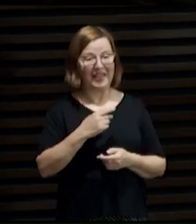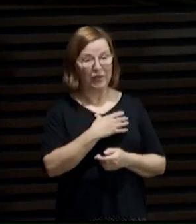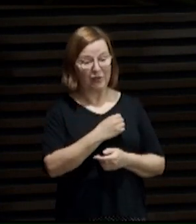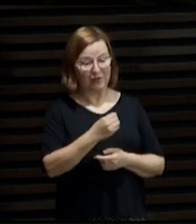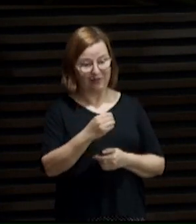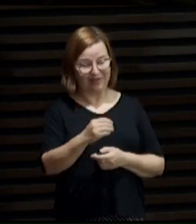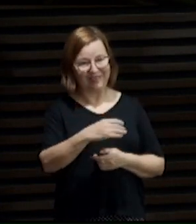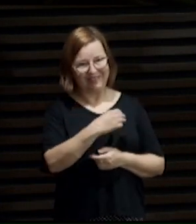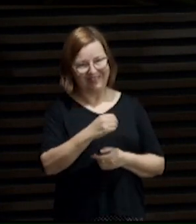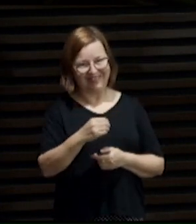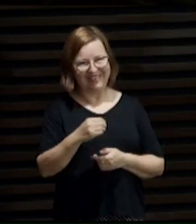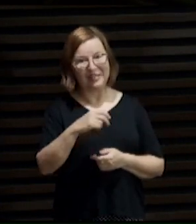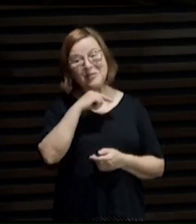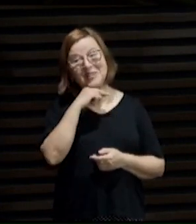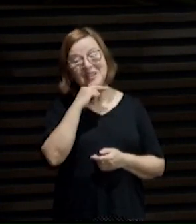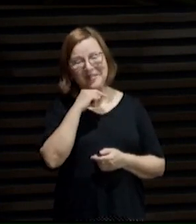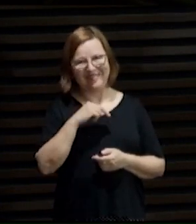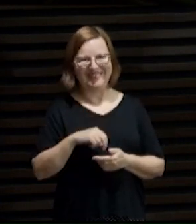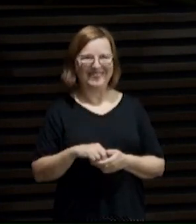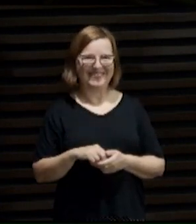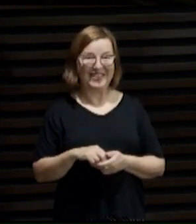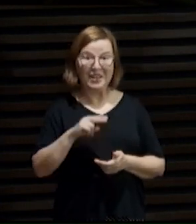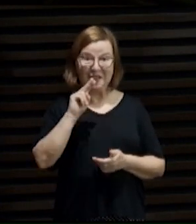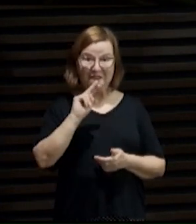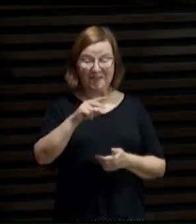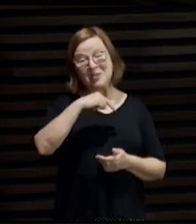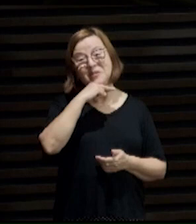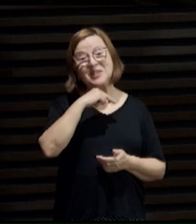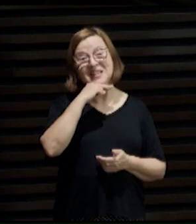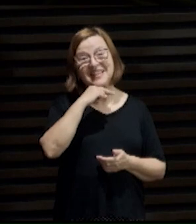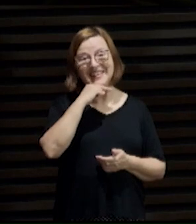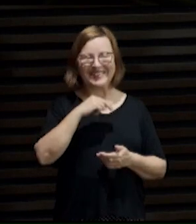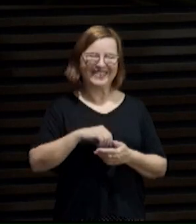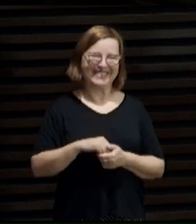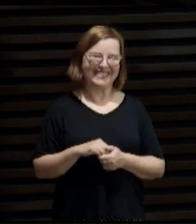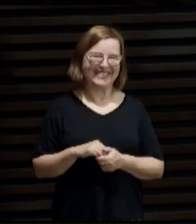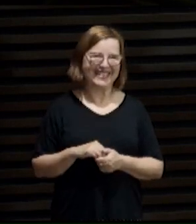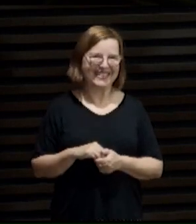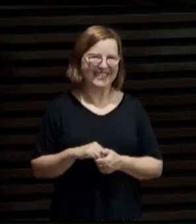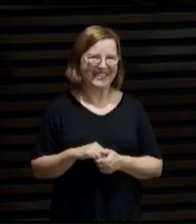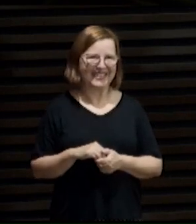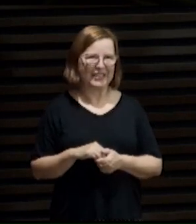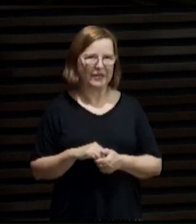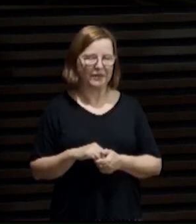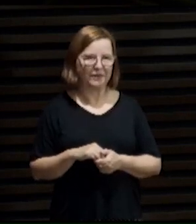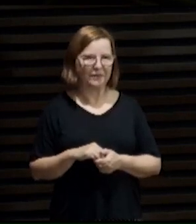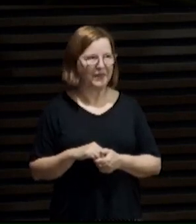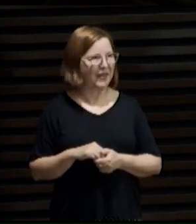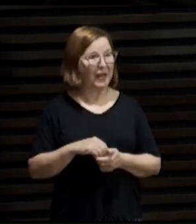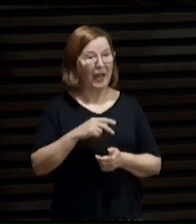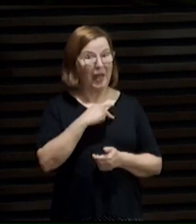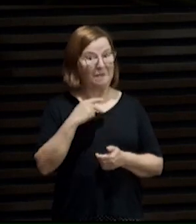pais sobre Israel. Vê os filhos dos teus filhos, vê os netos. Eu estava aqui com o pastor agora, veio a netinha dele, que